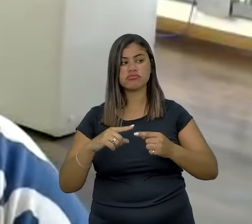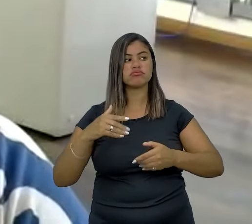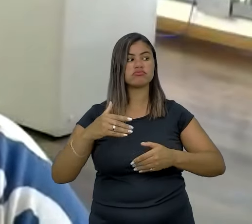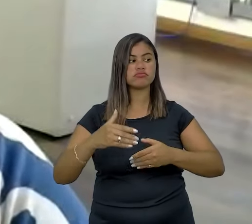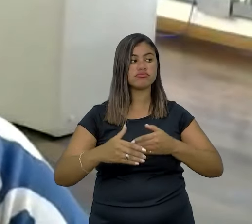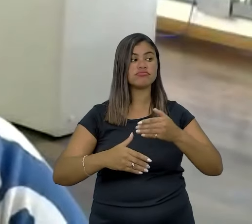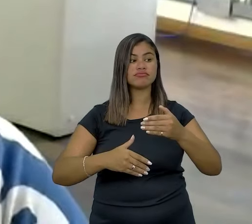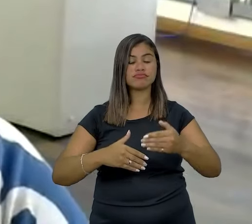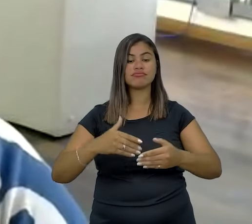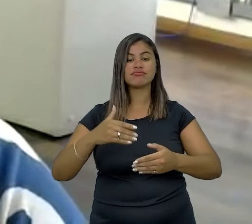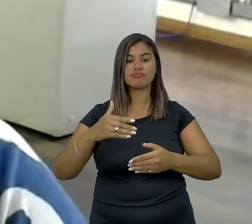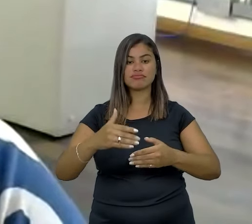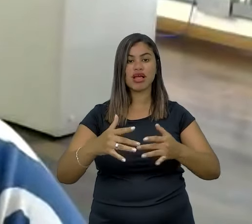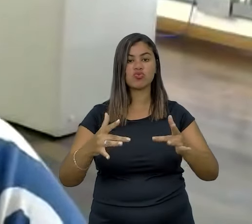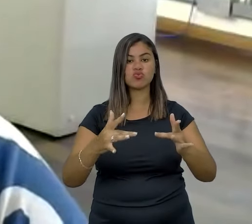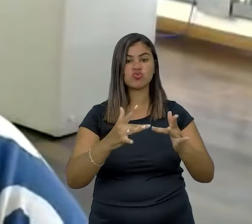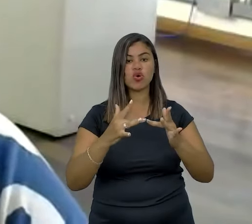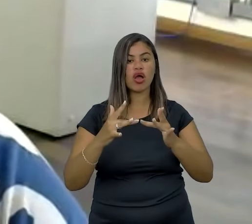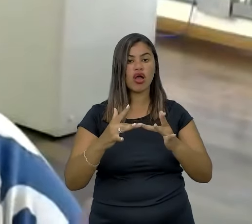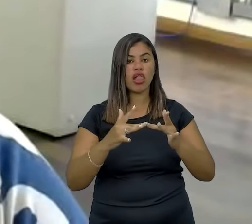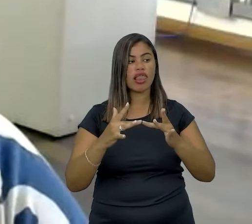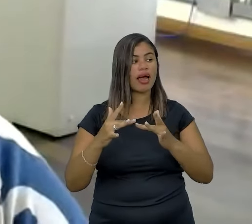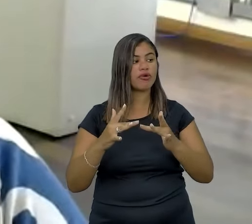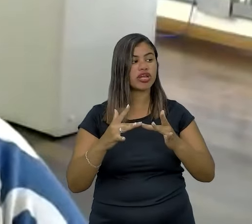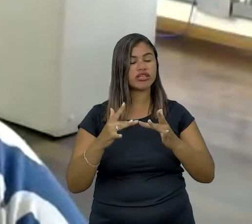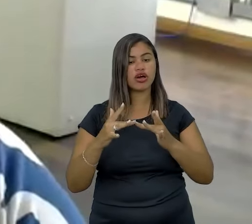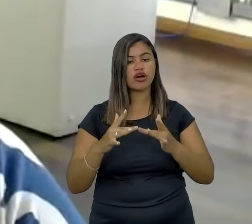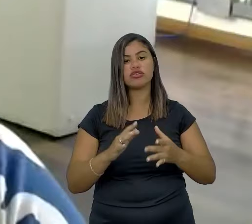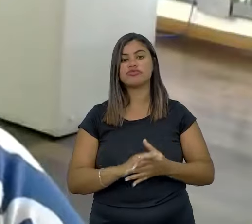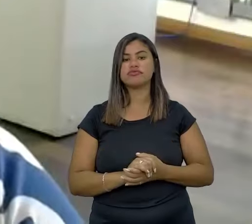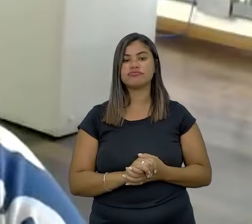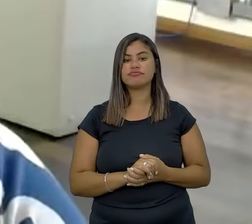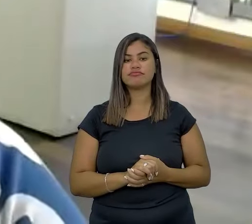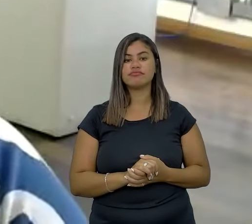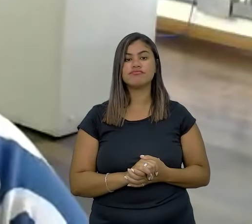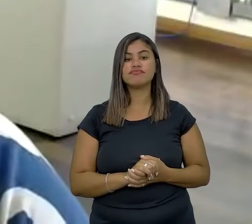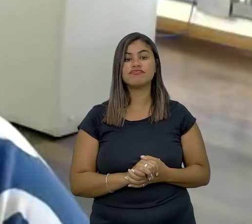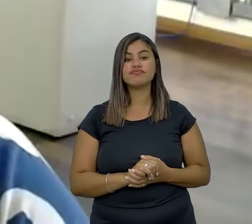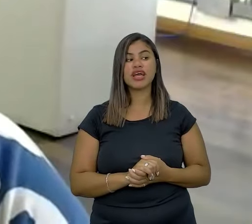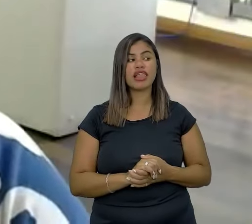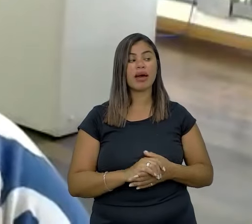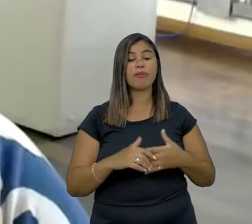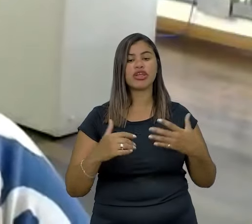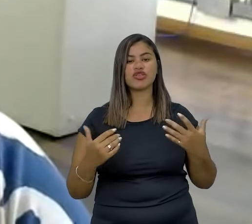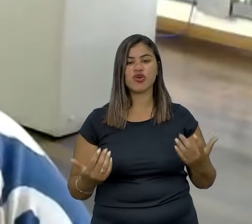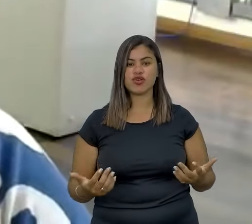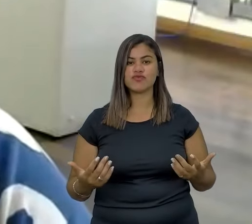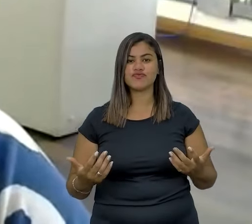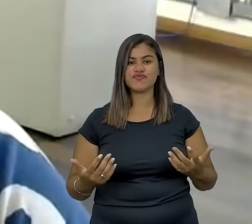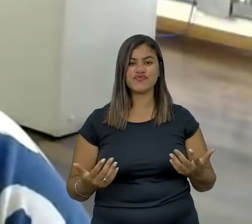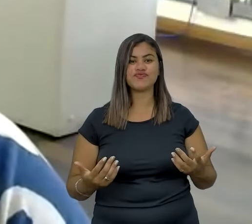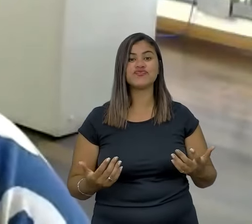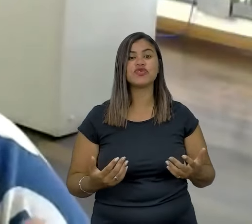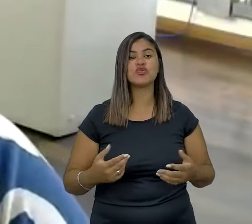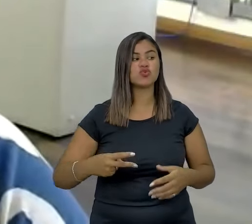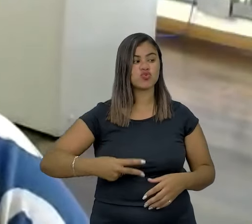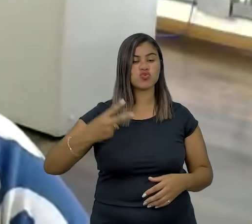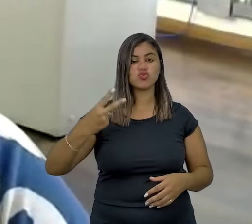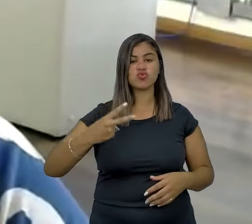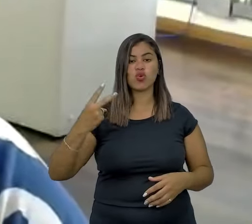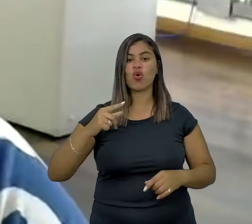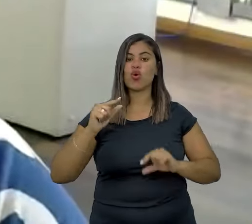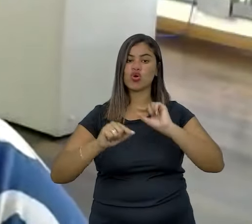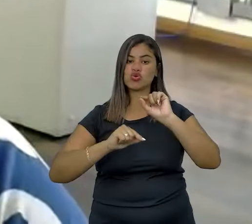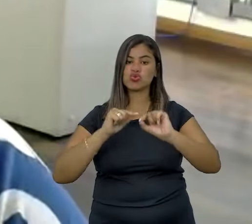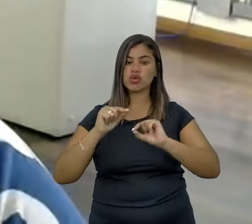frente, né? Então, conectadas, mas indiferenciadas do todo. O nível 2, né? A recitação